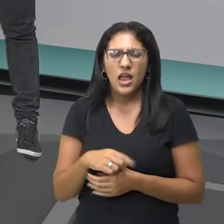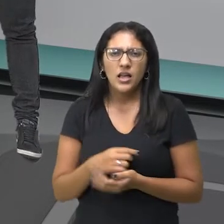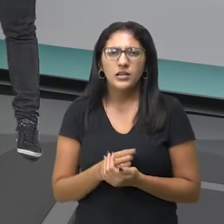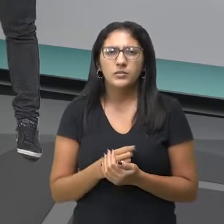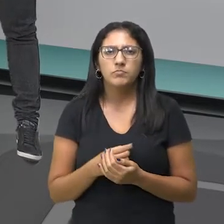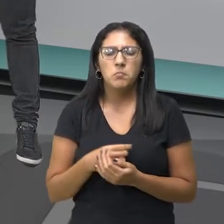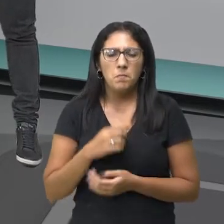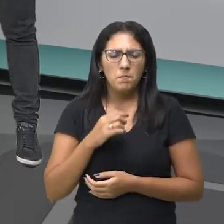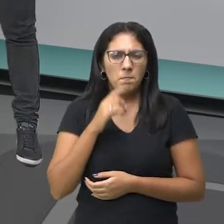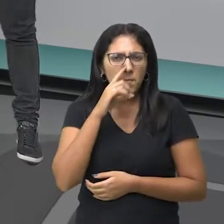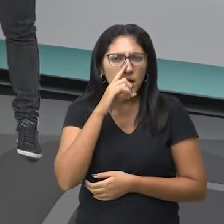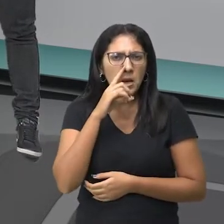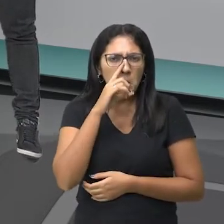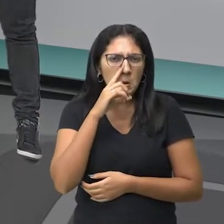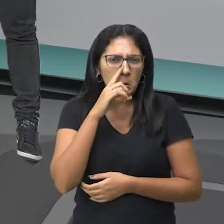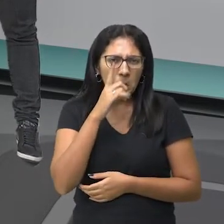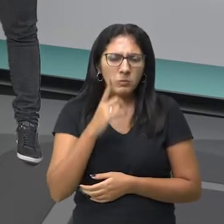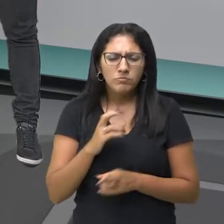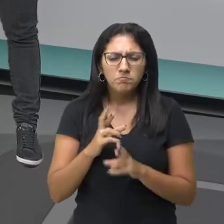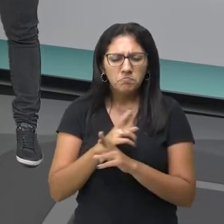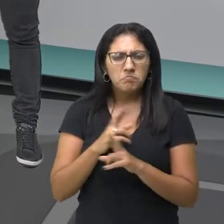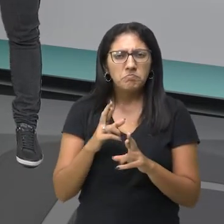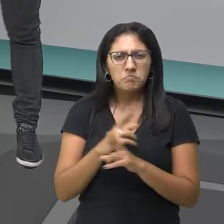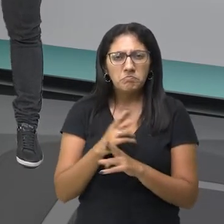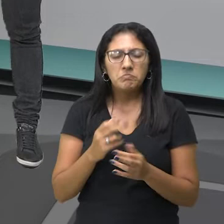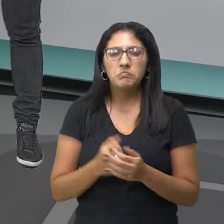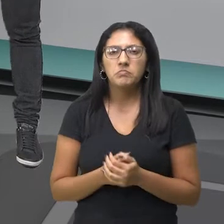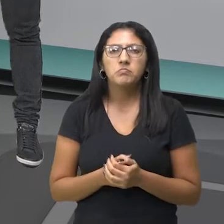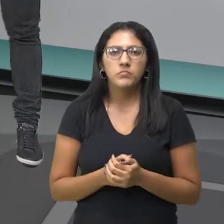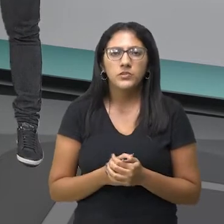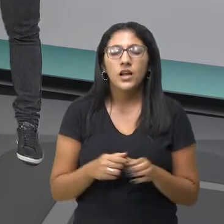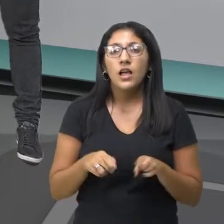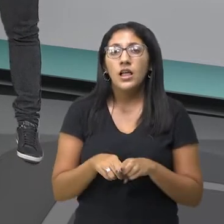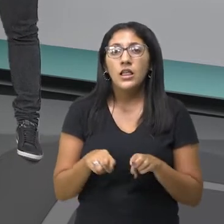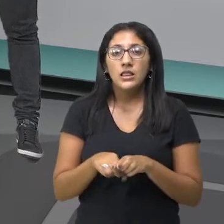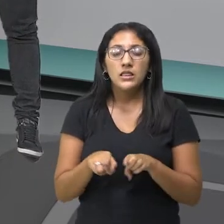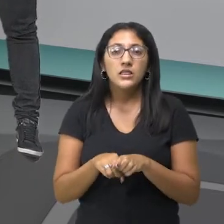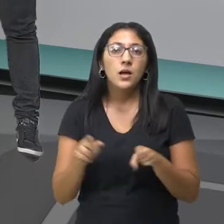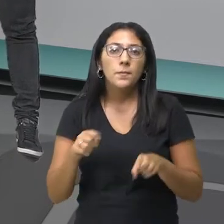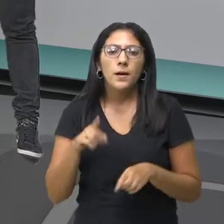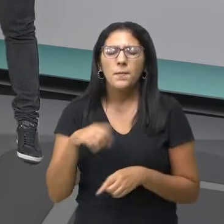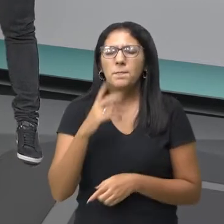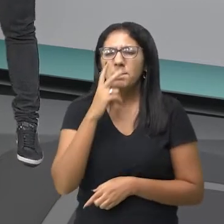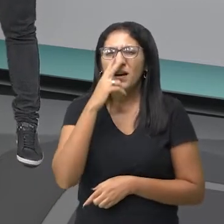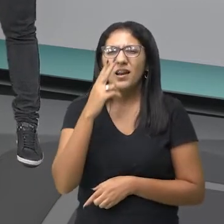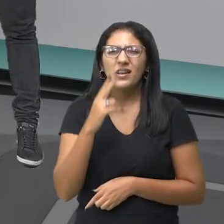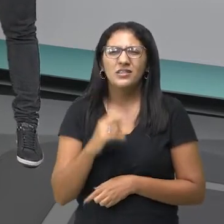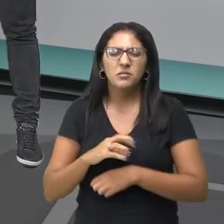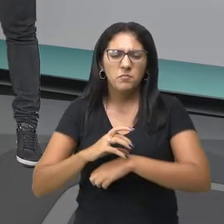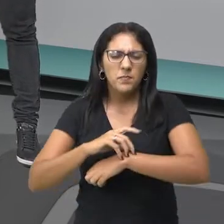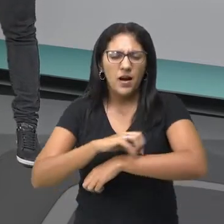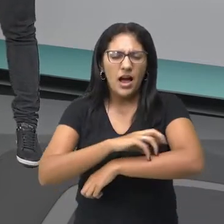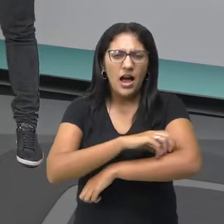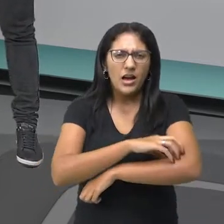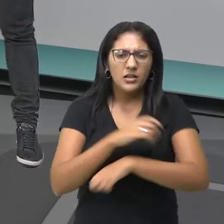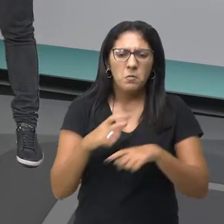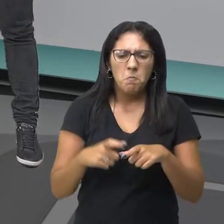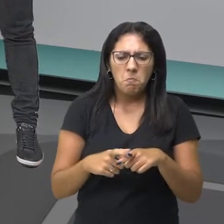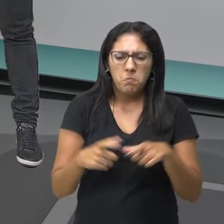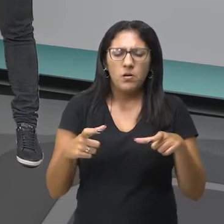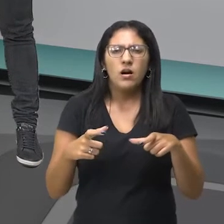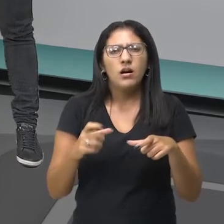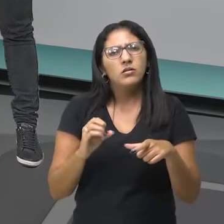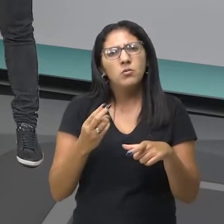das viúvas negras. Não à toa, ela também é chamada de falsa viúva negra.